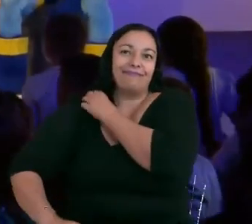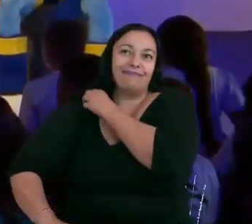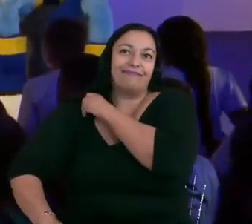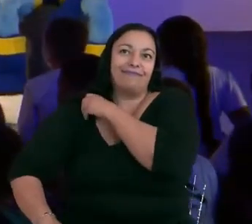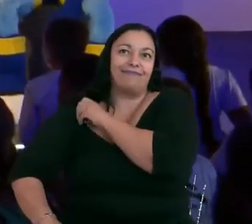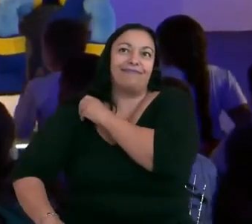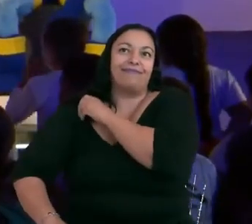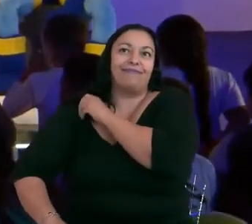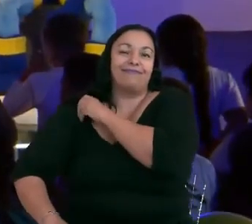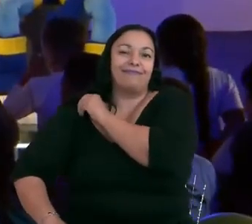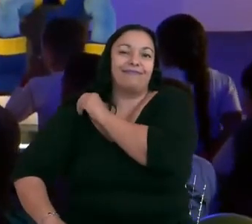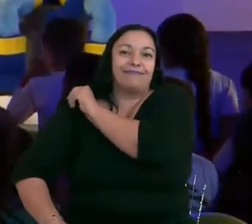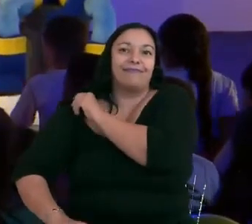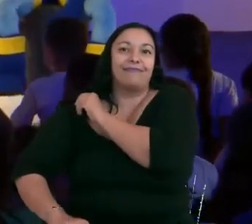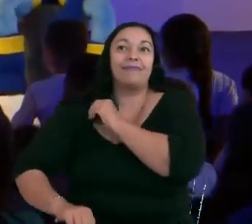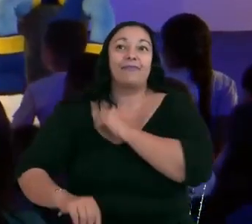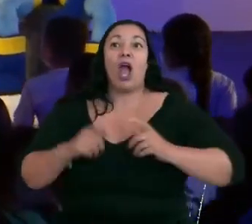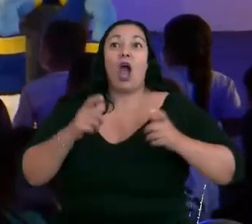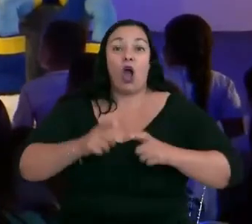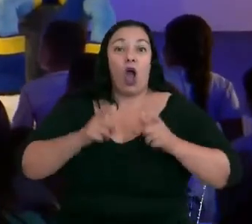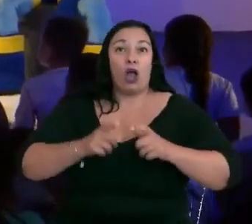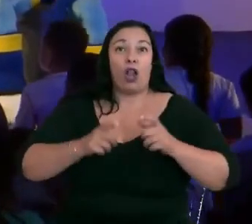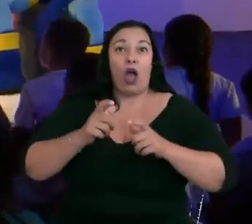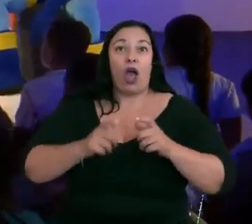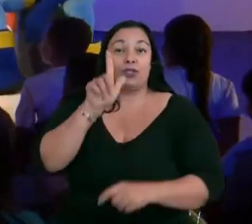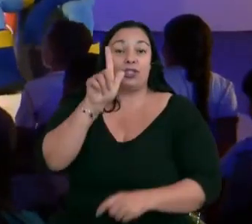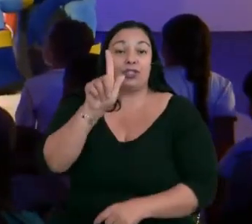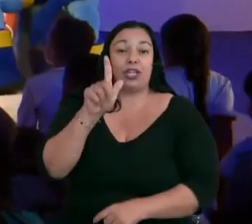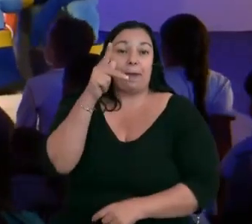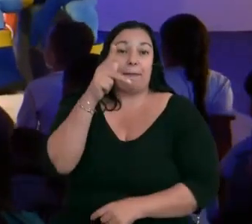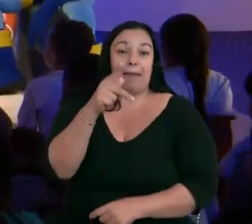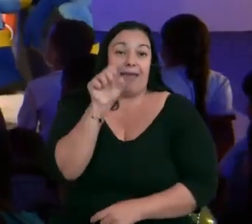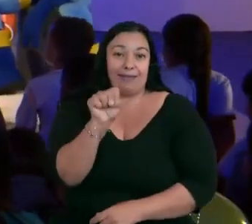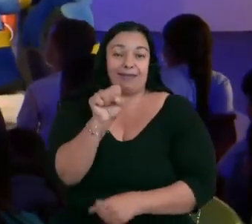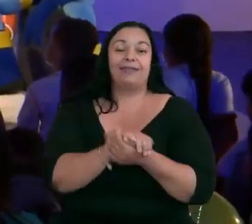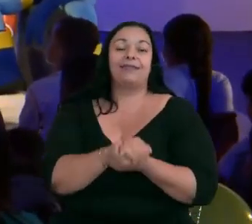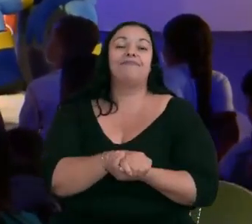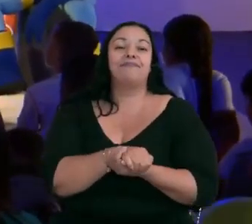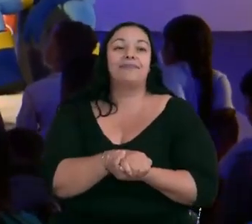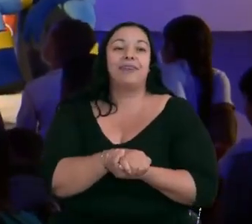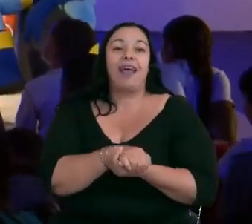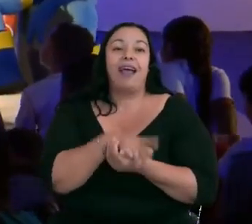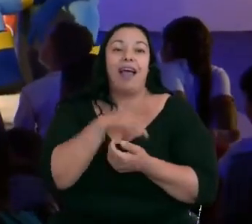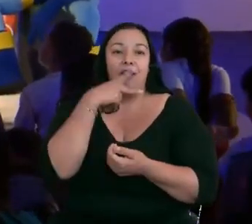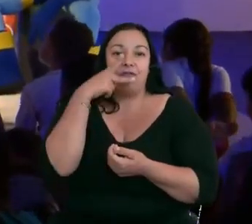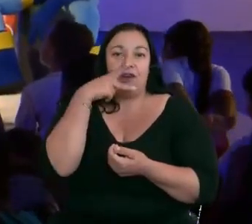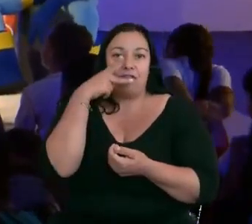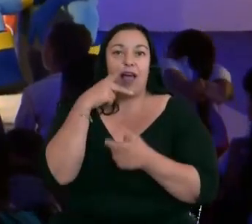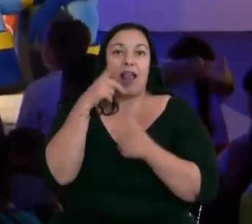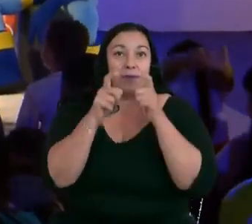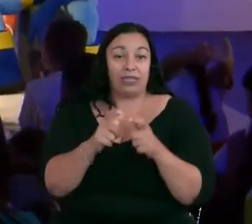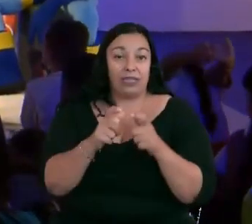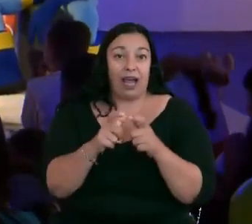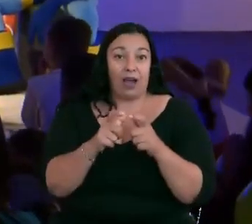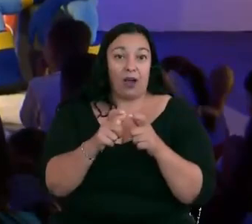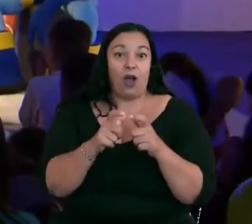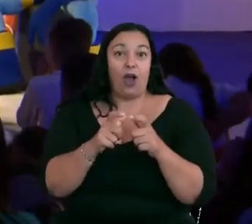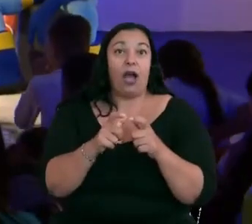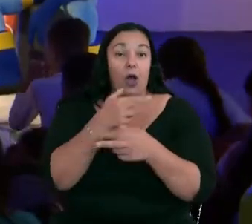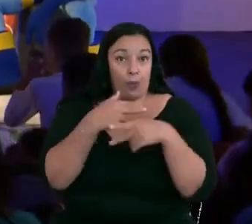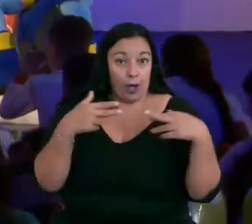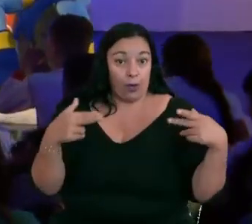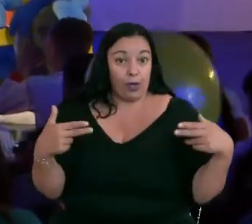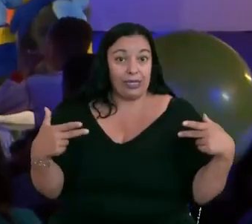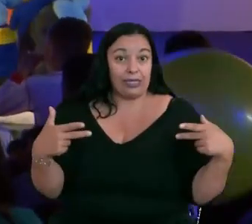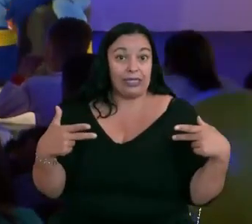Isso, coloca o GPS. Ó, eu vou contar para vocês agora uma aventura que aconteceu lá no reino